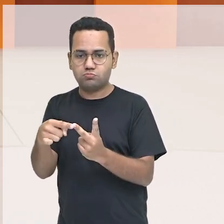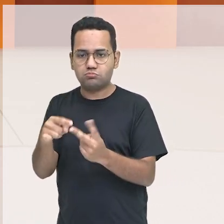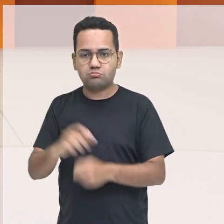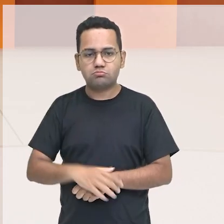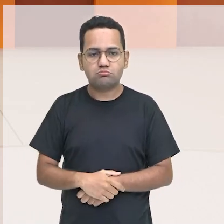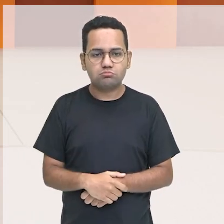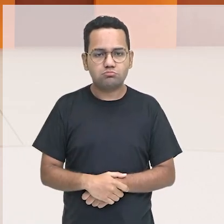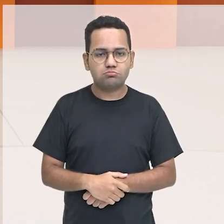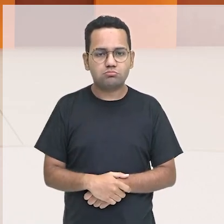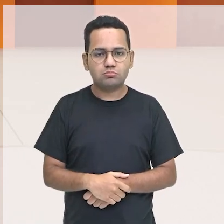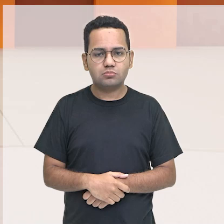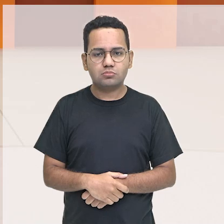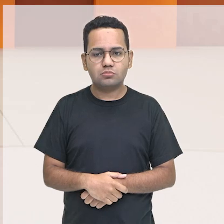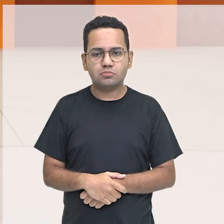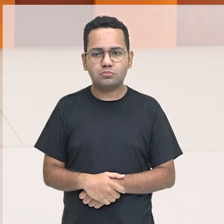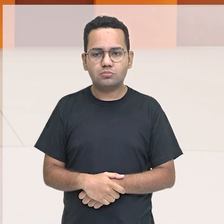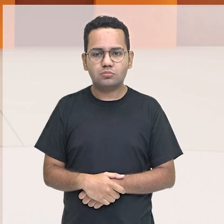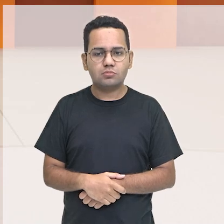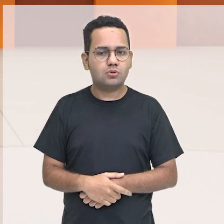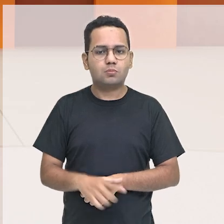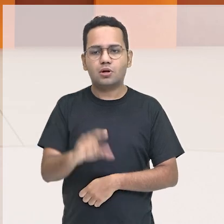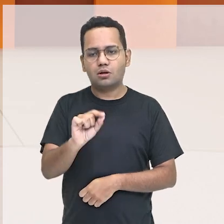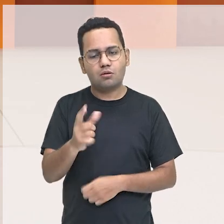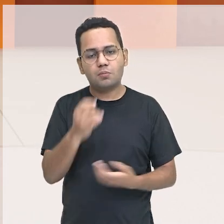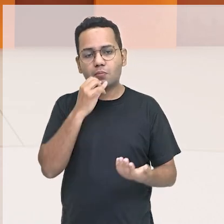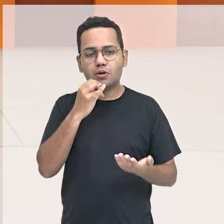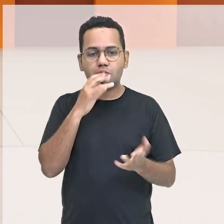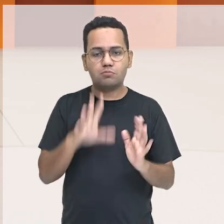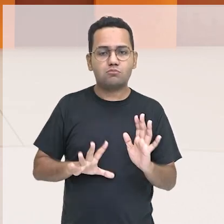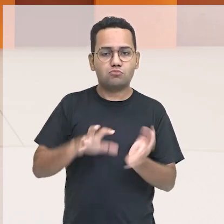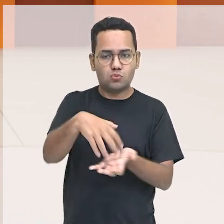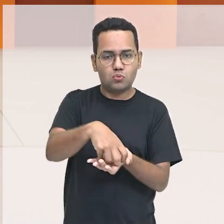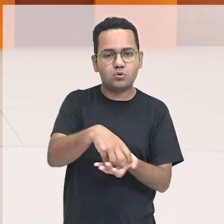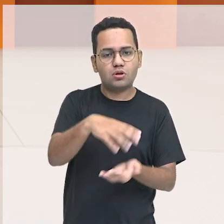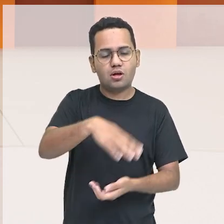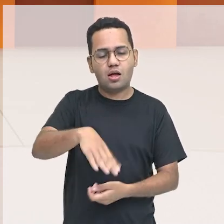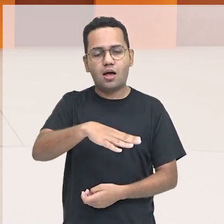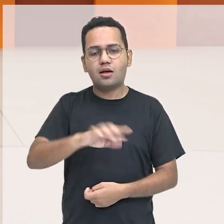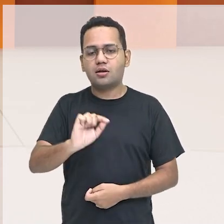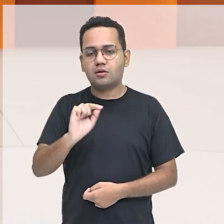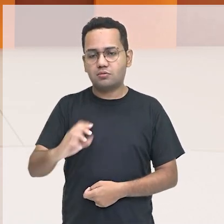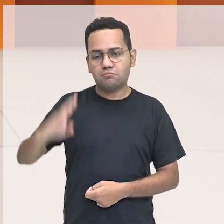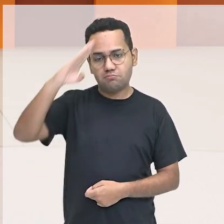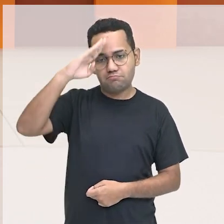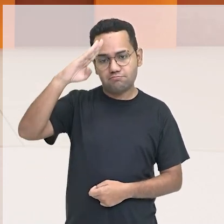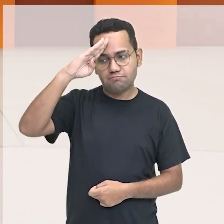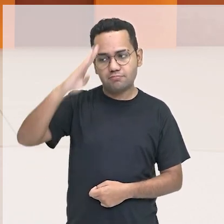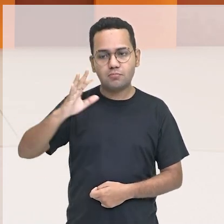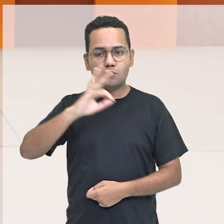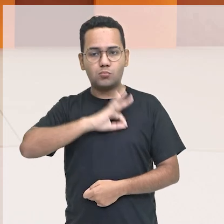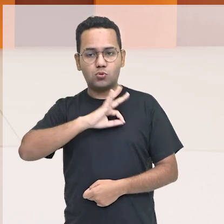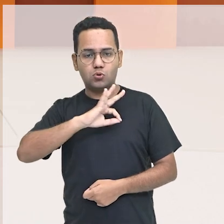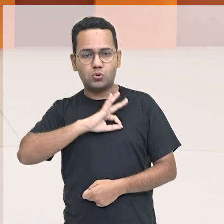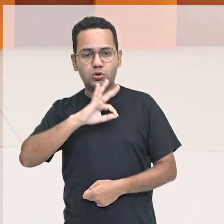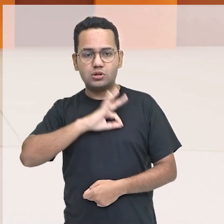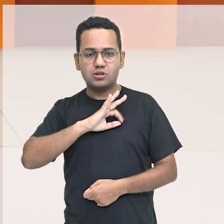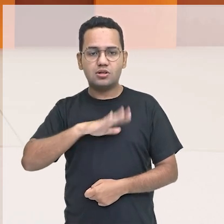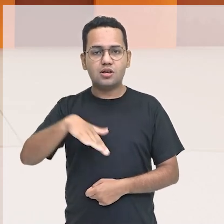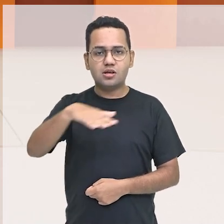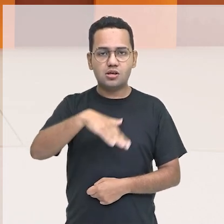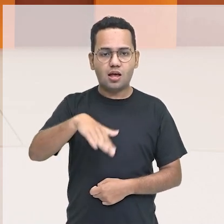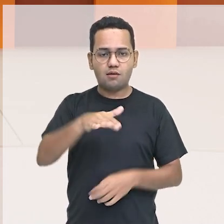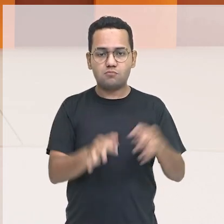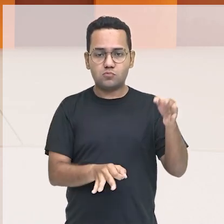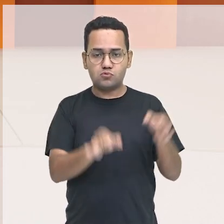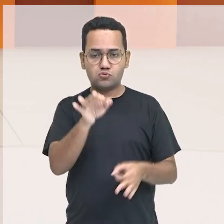chamados aparelhos repressivos de Estado, que são as Forças Armadas, a polícia e o sistema jurídico,